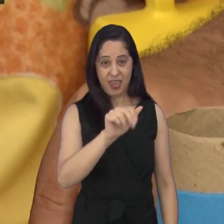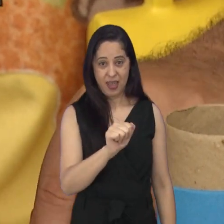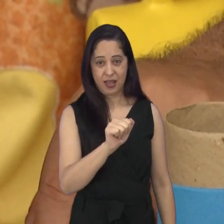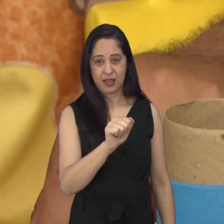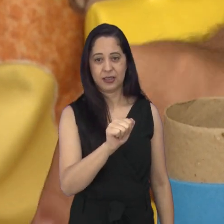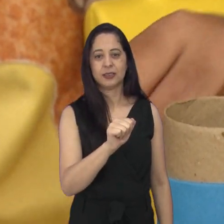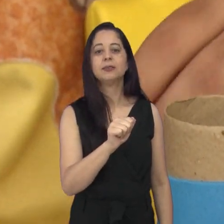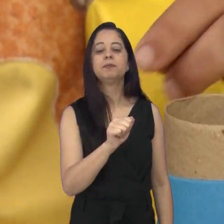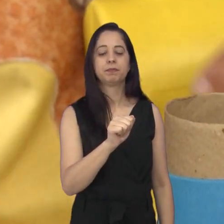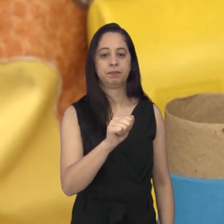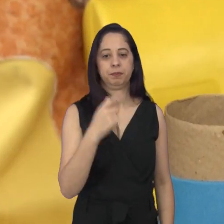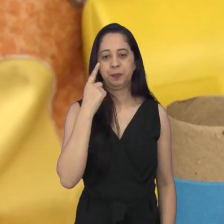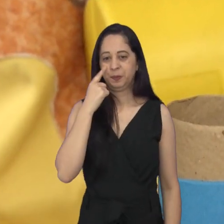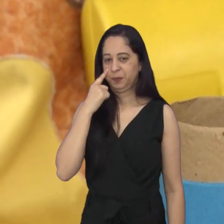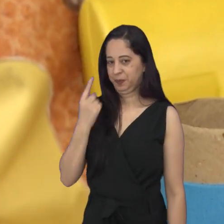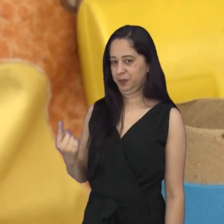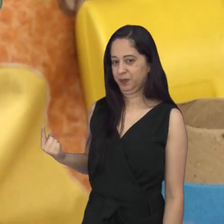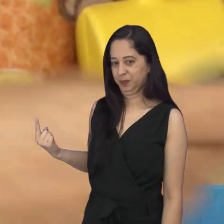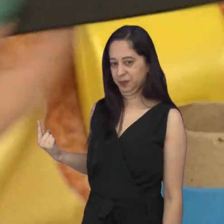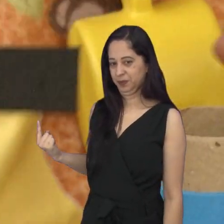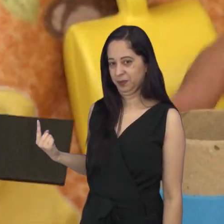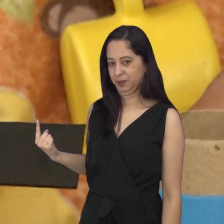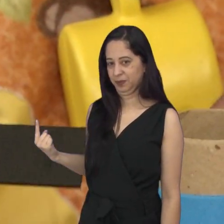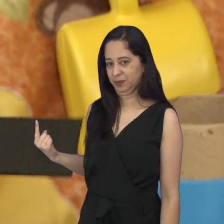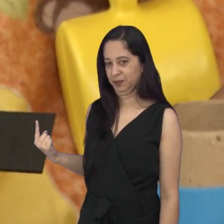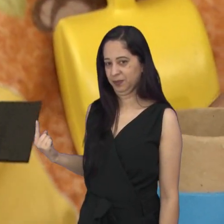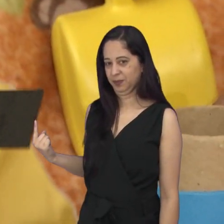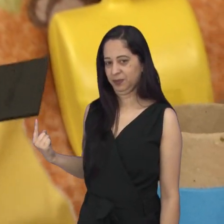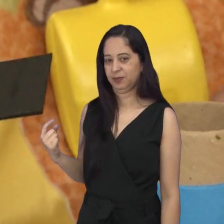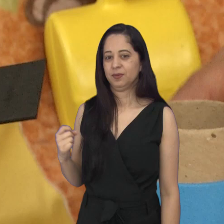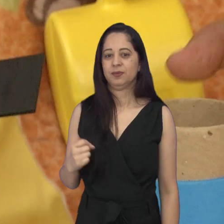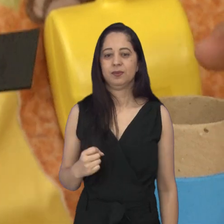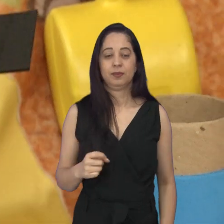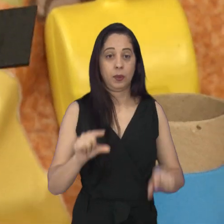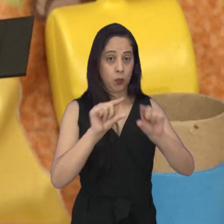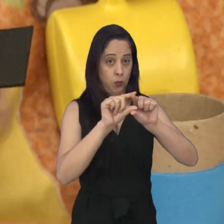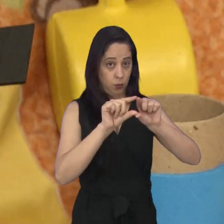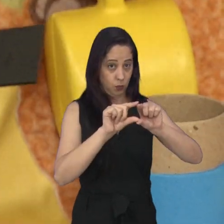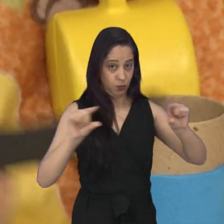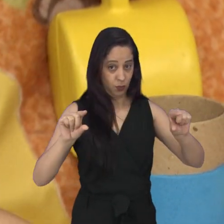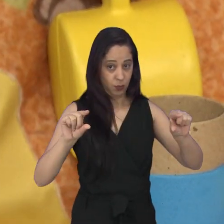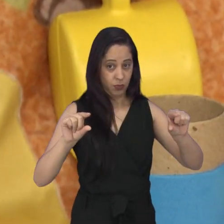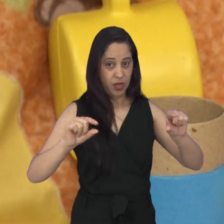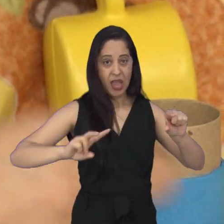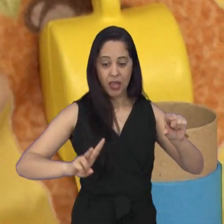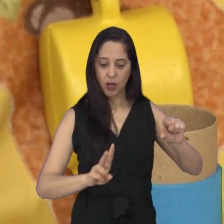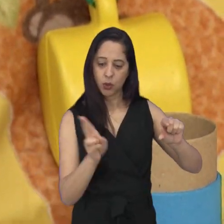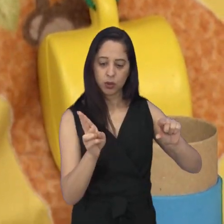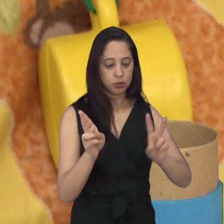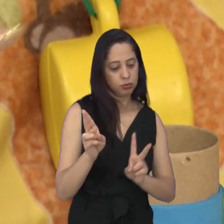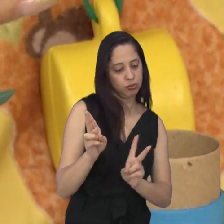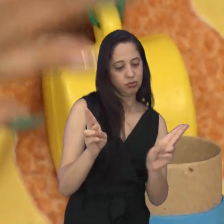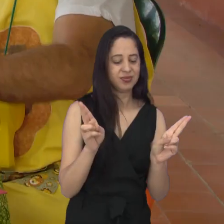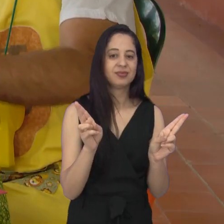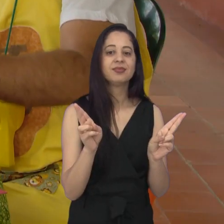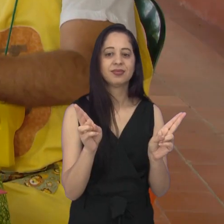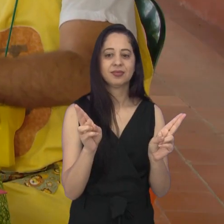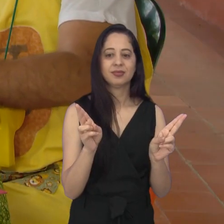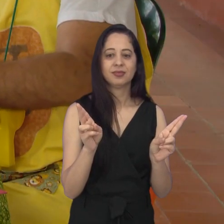menos o que ele fez. Ele pegou um EVA, uma tirinha dessa, né, retinha, ele cortou as